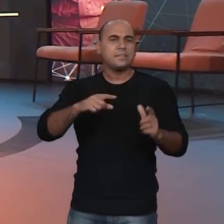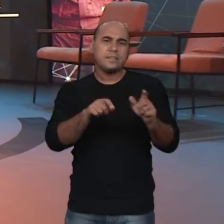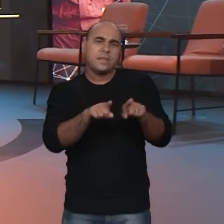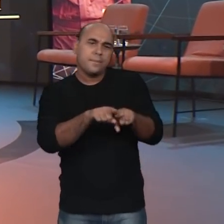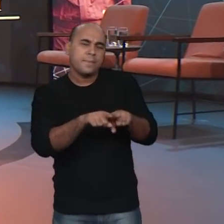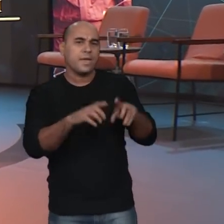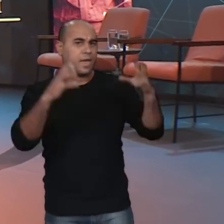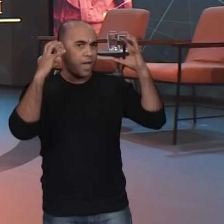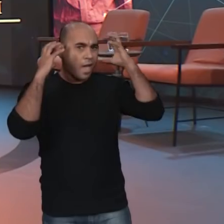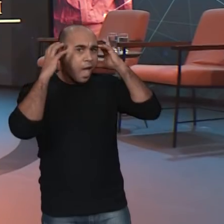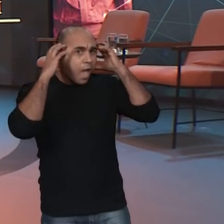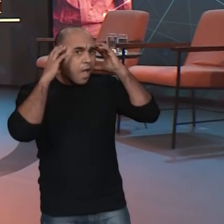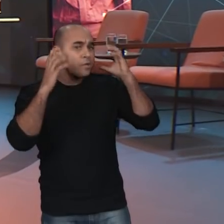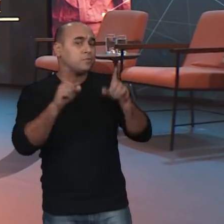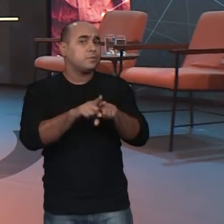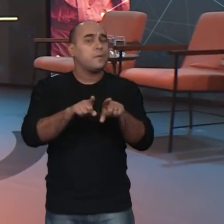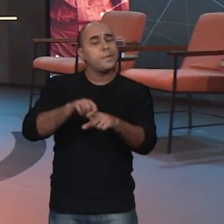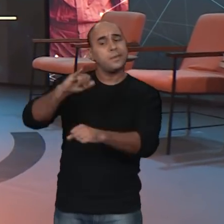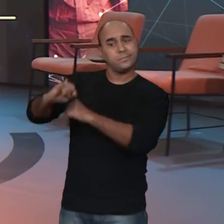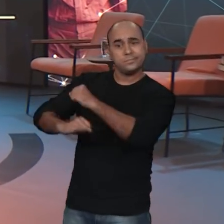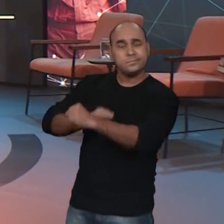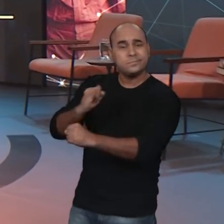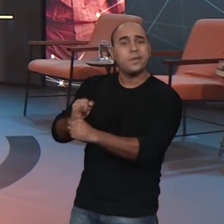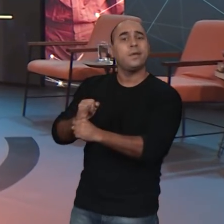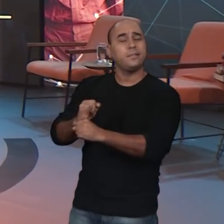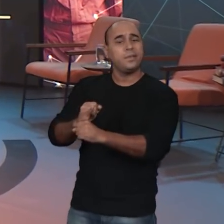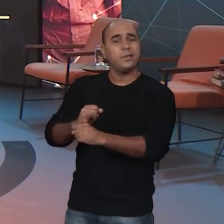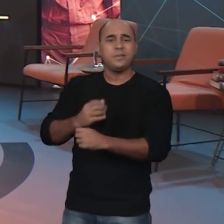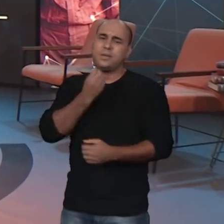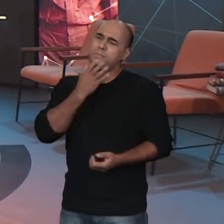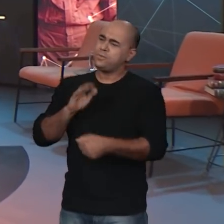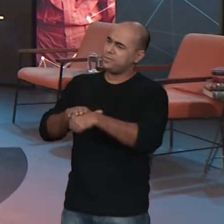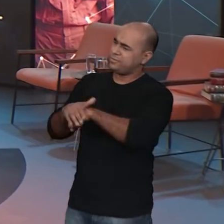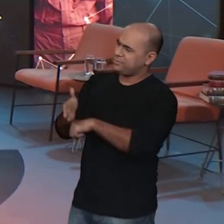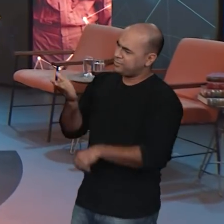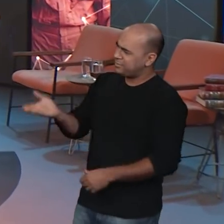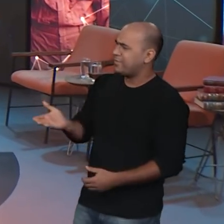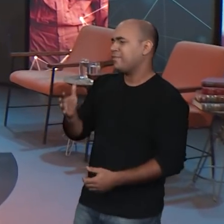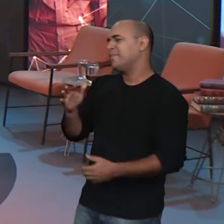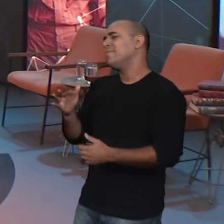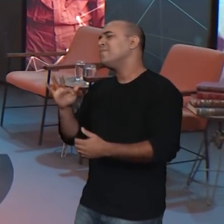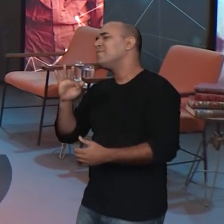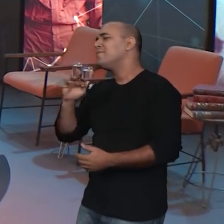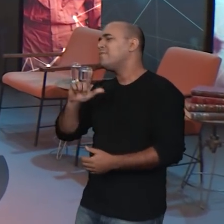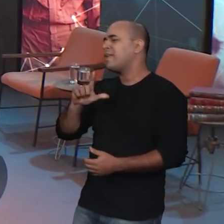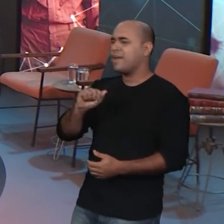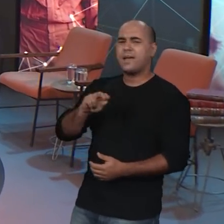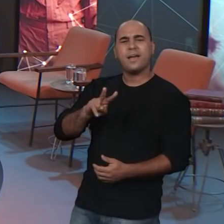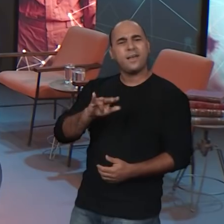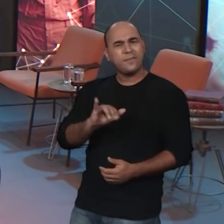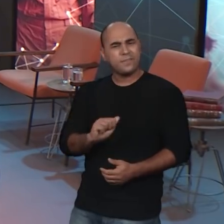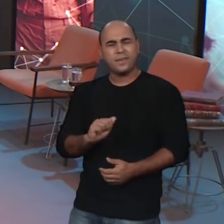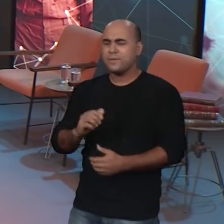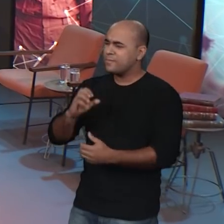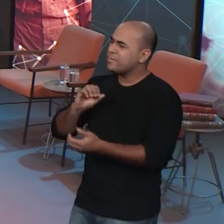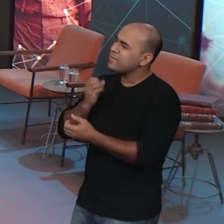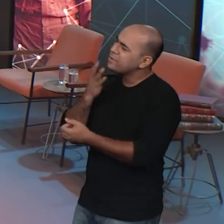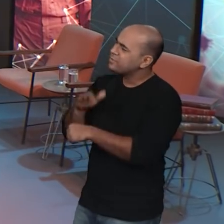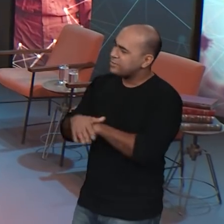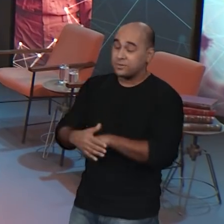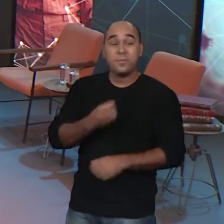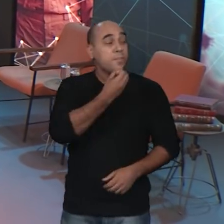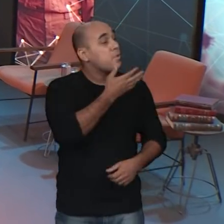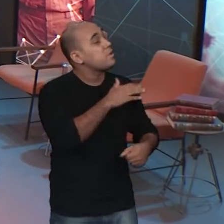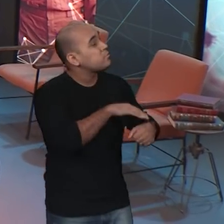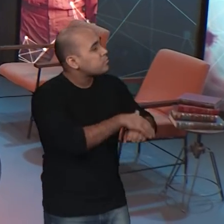pela nossa internet. Deixa eu dar uma boa noite para minha parceira aqui, Flávia Souza. Muito boa noite, Flávia. Boa noite, André Leite. Boa noite